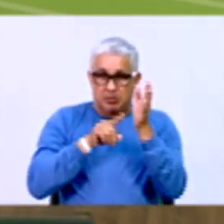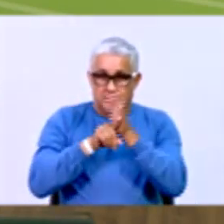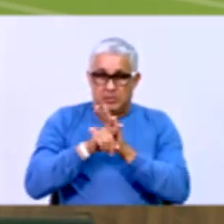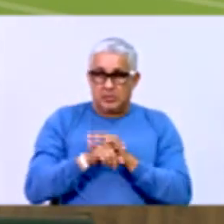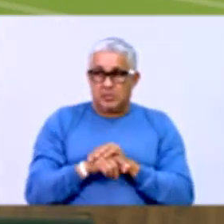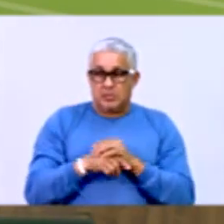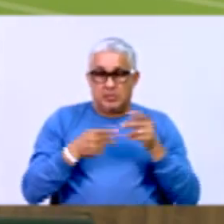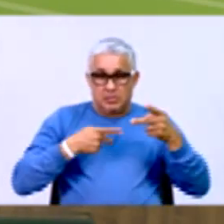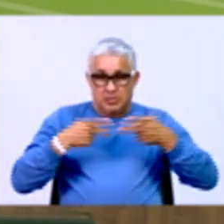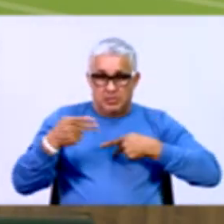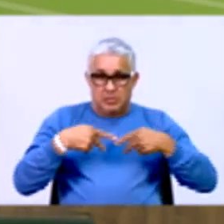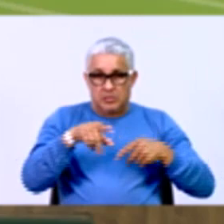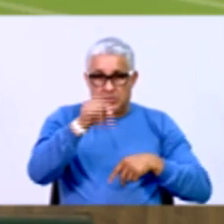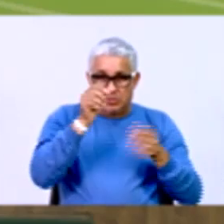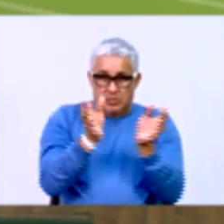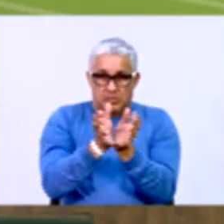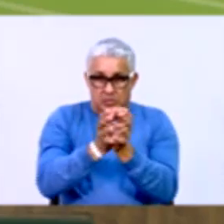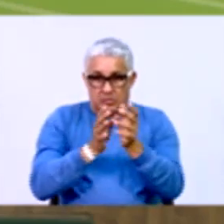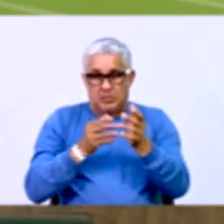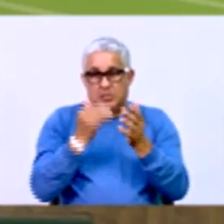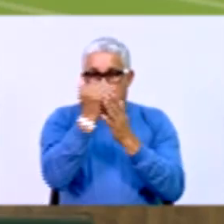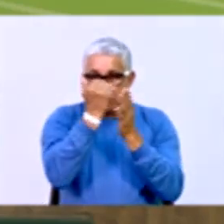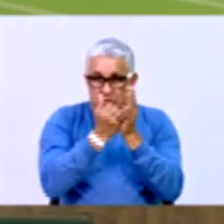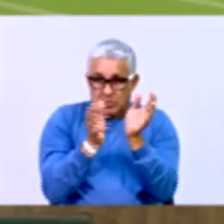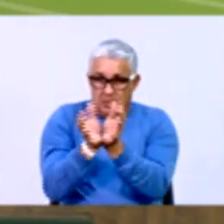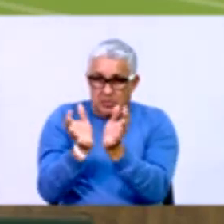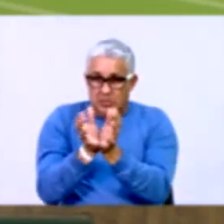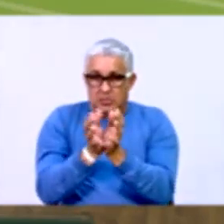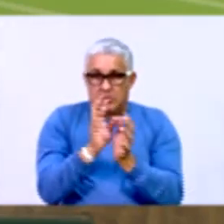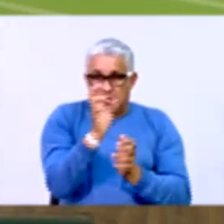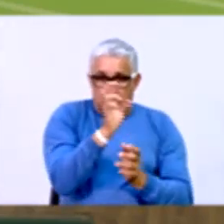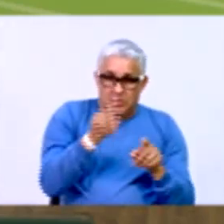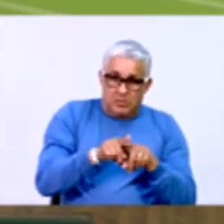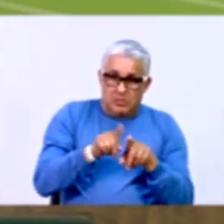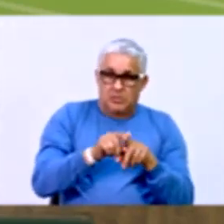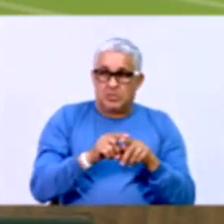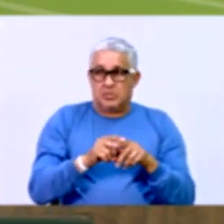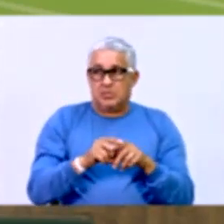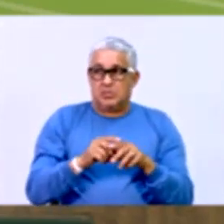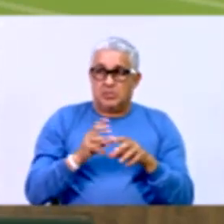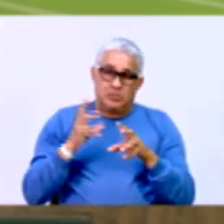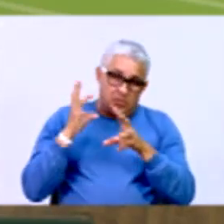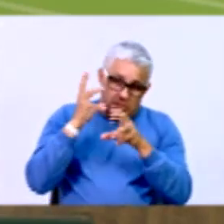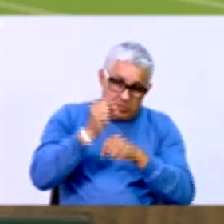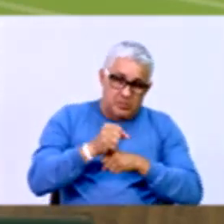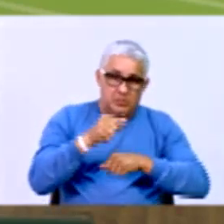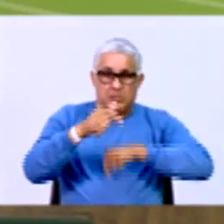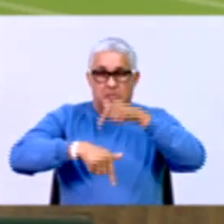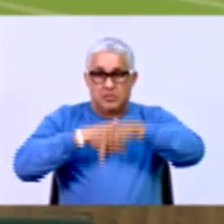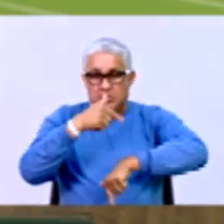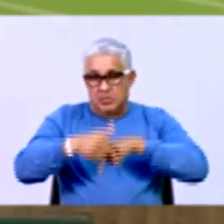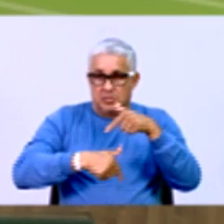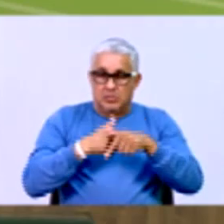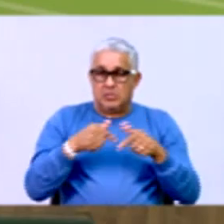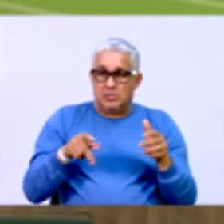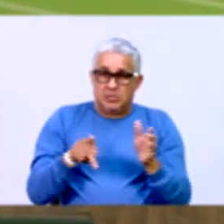da equipe, programação da equipe, execução, supervisão e revisão dos papéis de trabalho. Isso realmente está lá no nosso